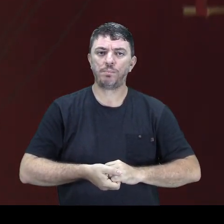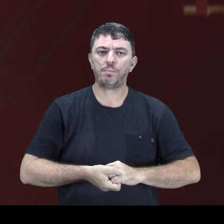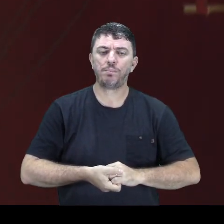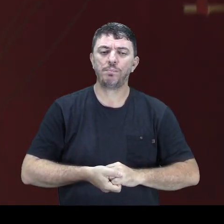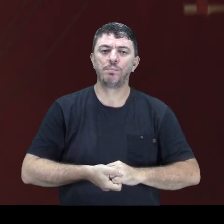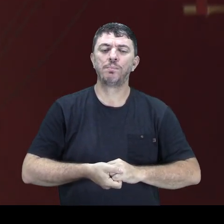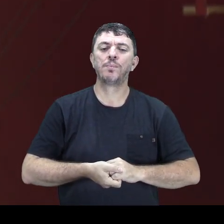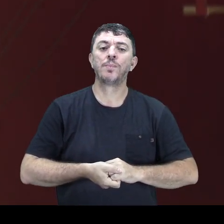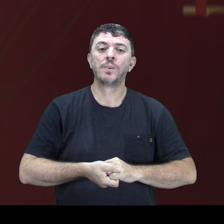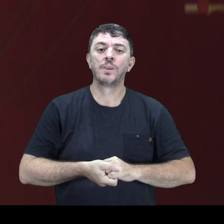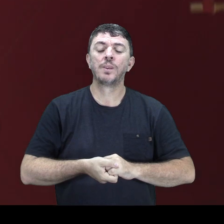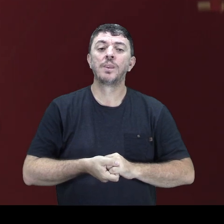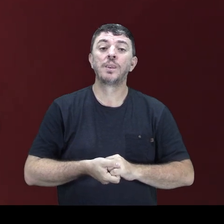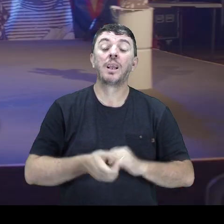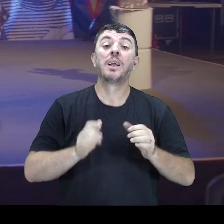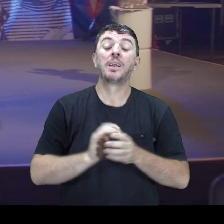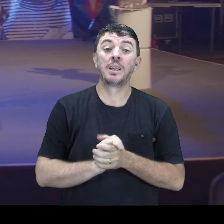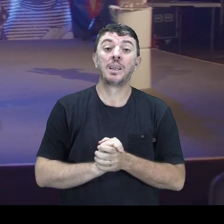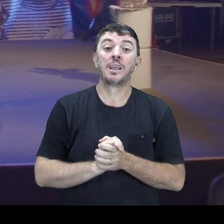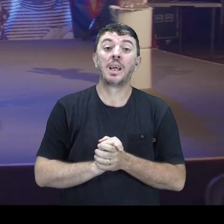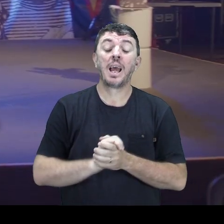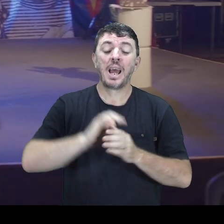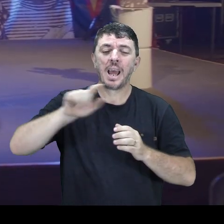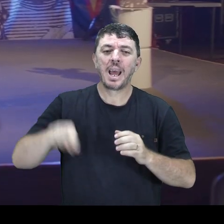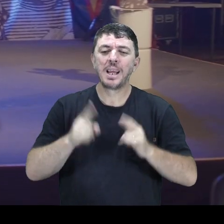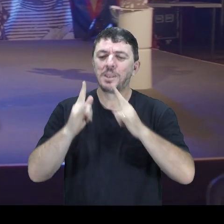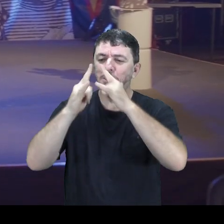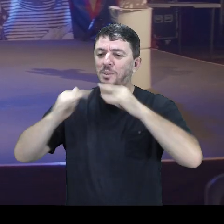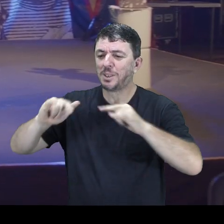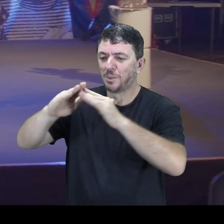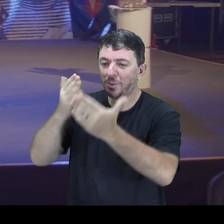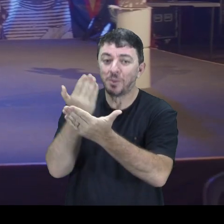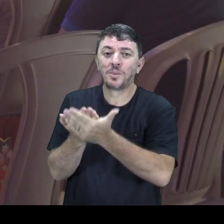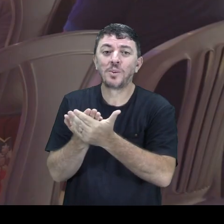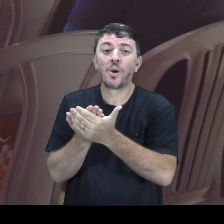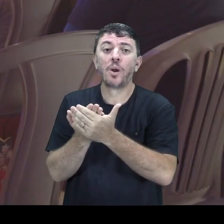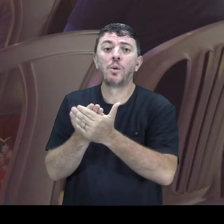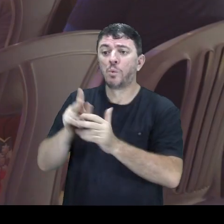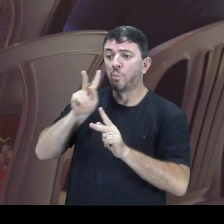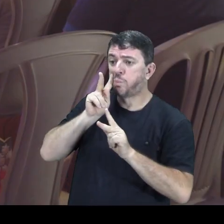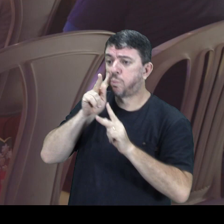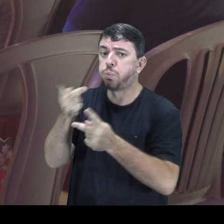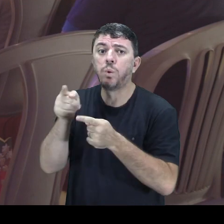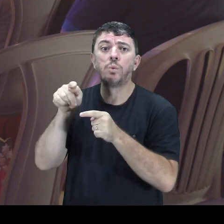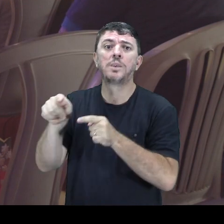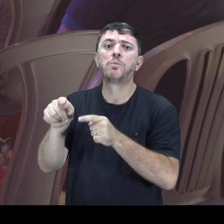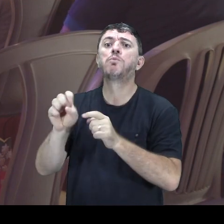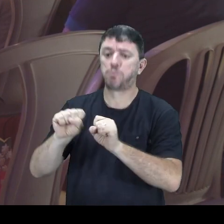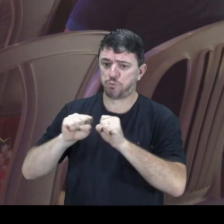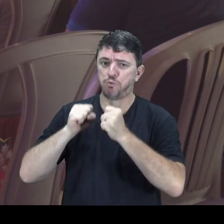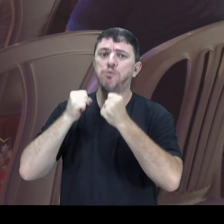É incrível que o reconhecimento do Circo Escola, ele fora é muito forte. Eu tive em